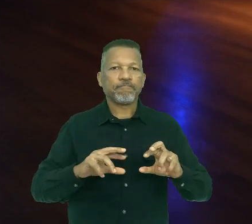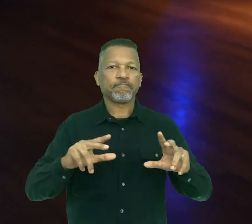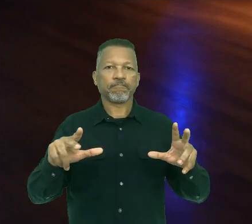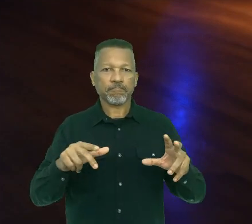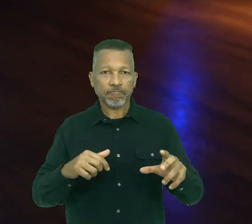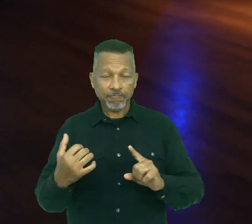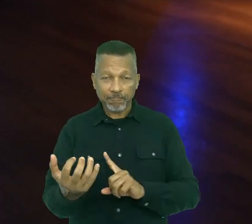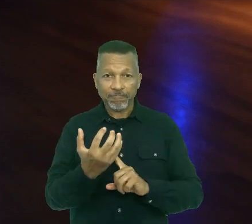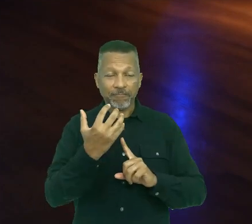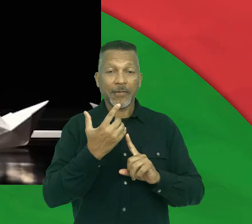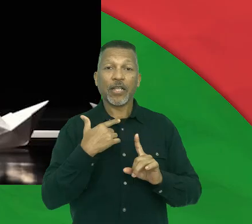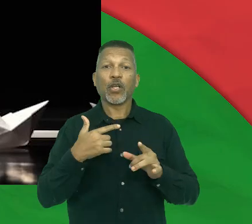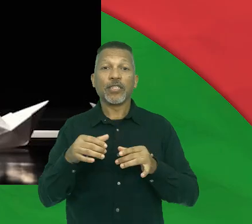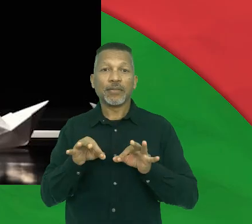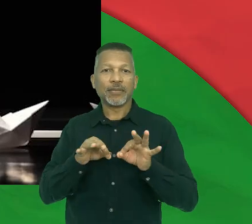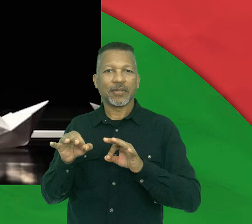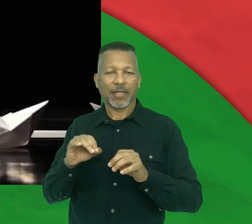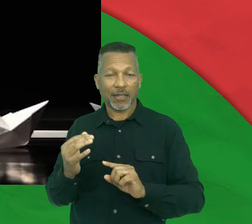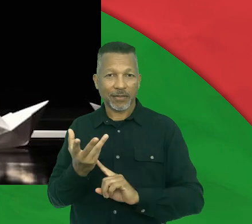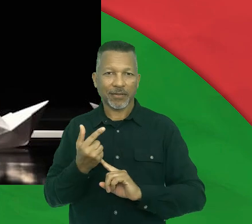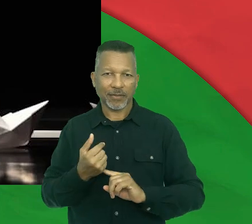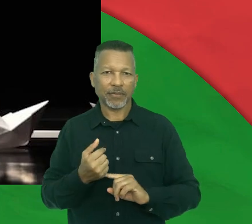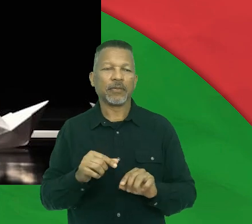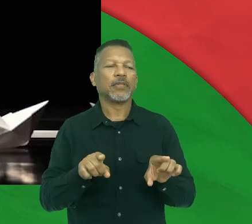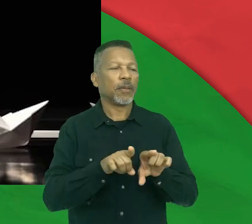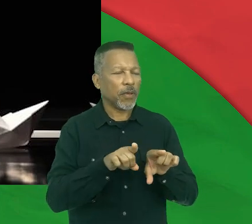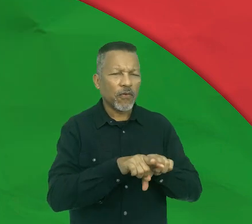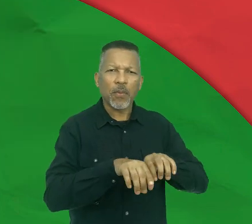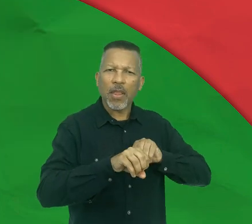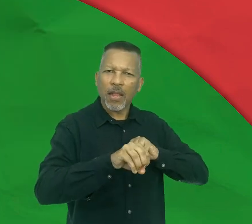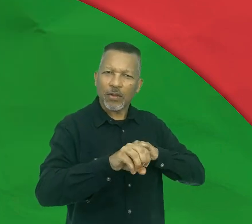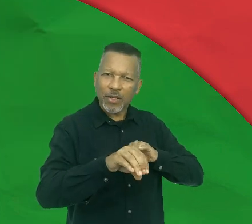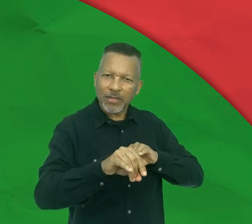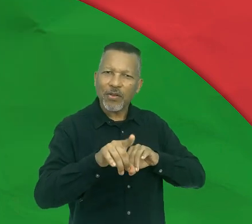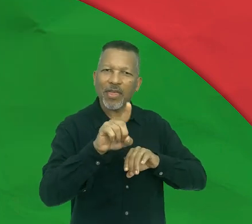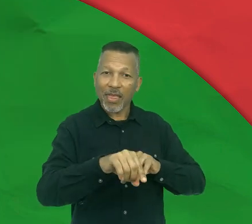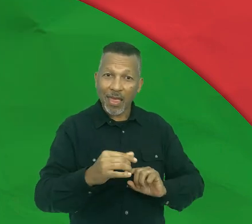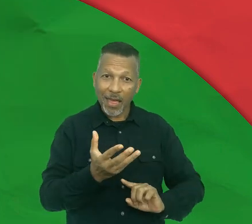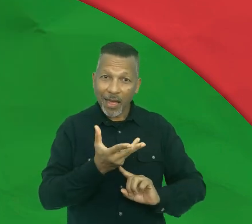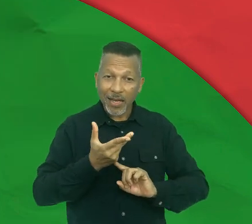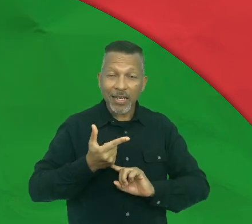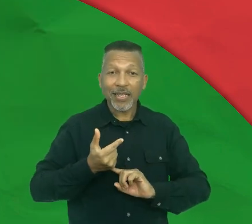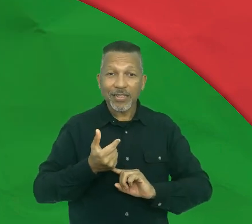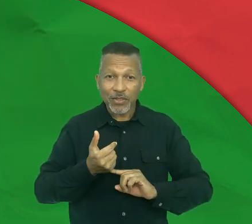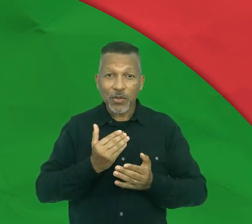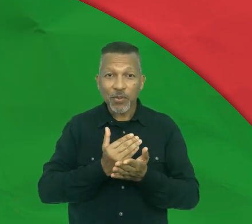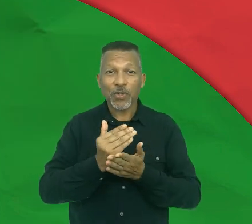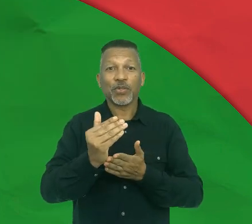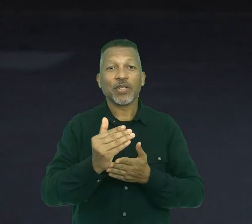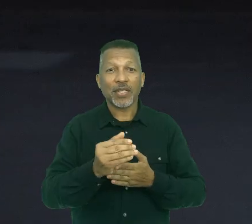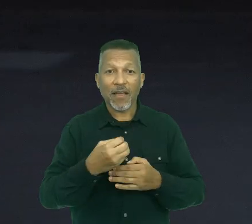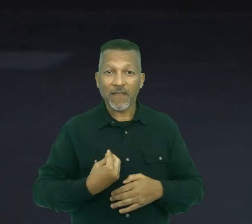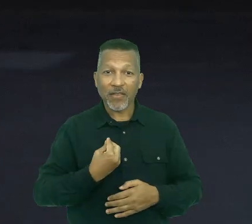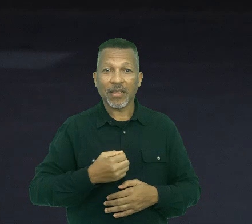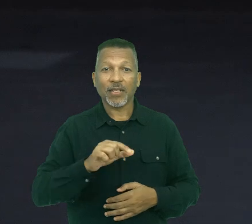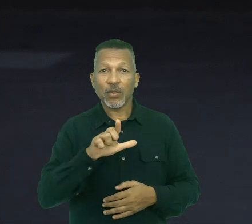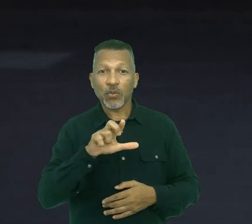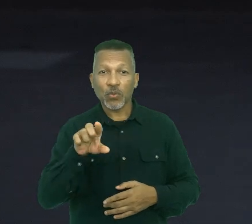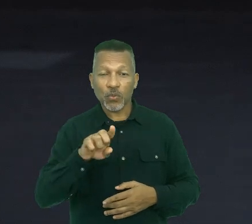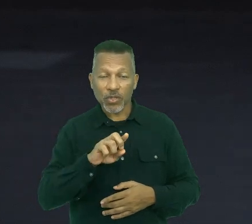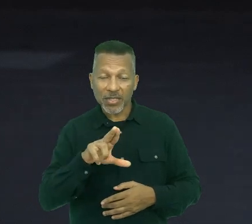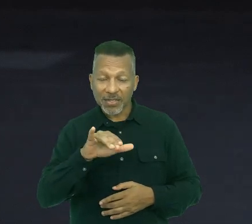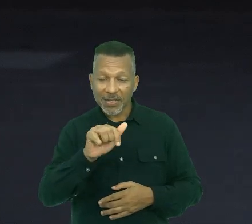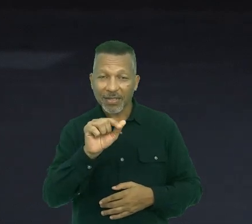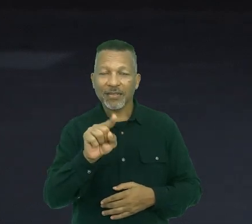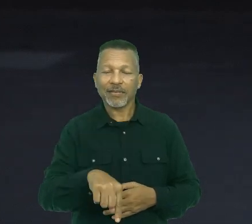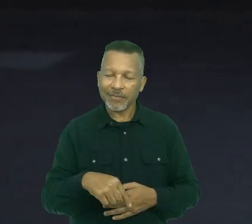influencia o nosso fazer artístico. Foi também por meio da educação que a arte entrou na vida de Luzia. Eu entrei meio